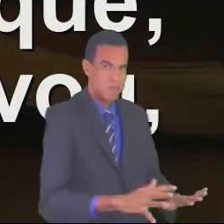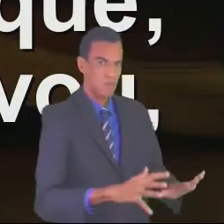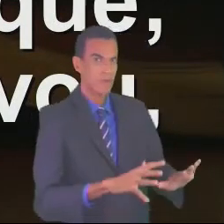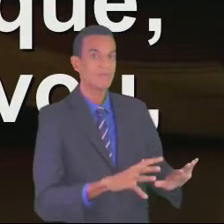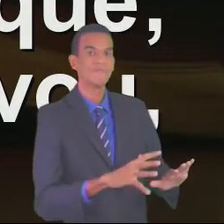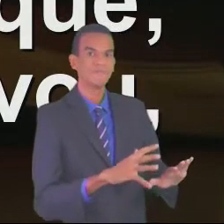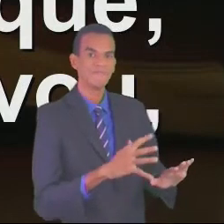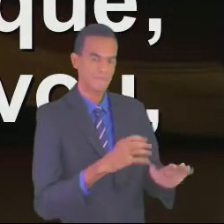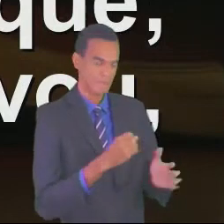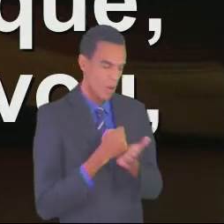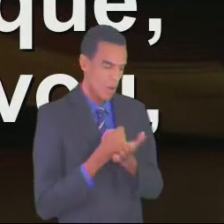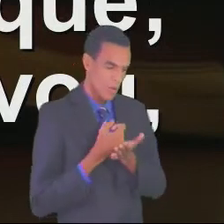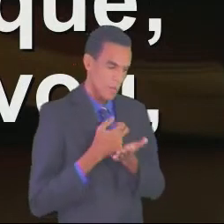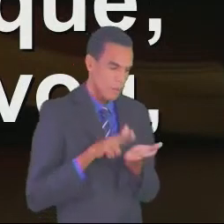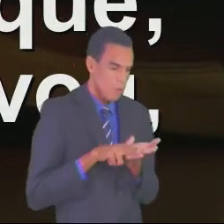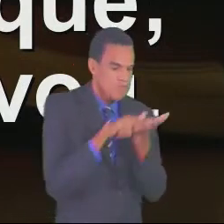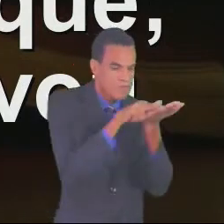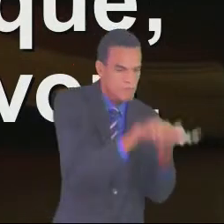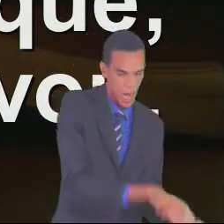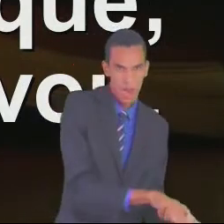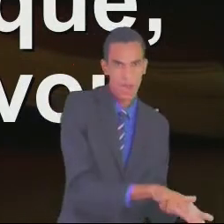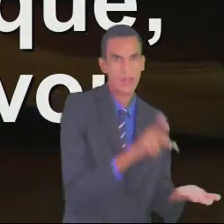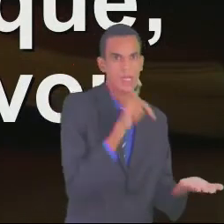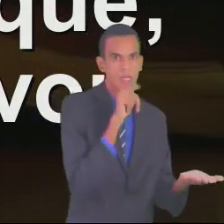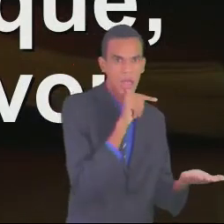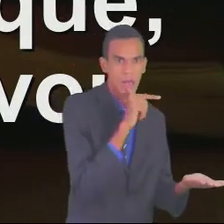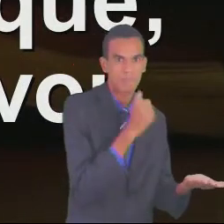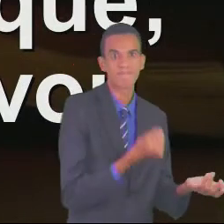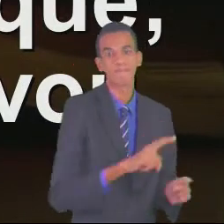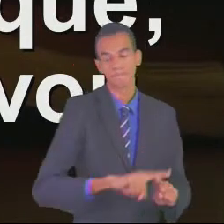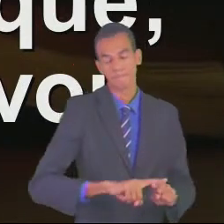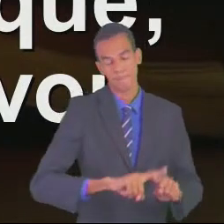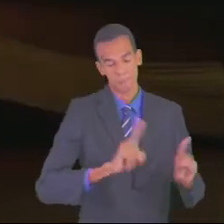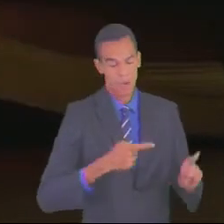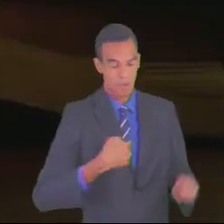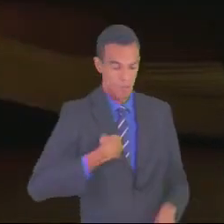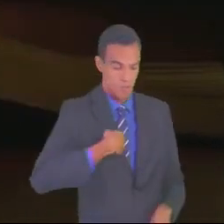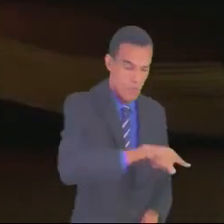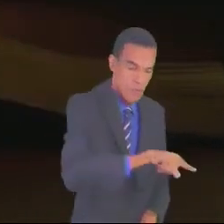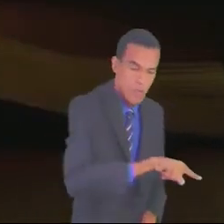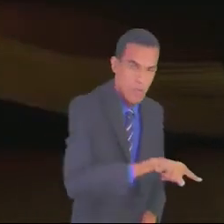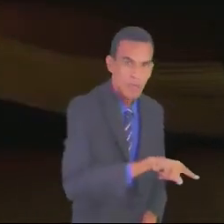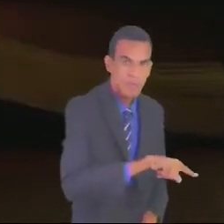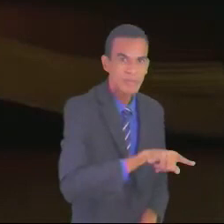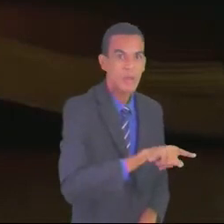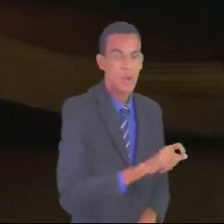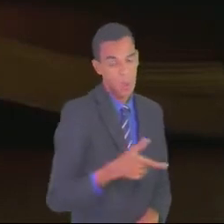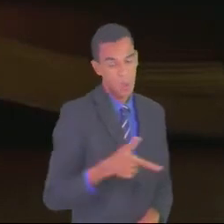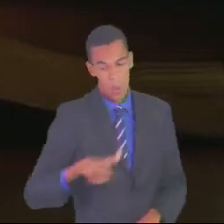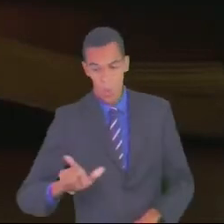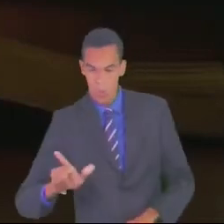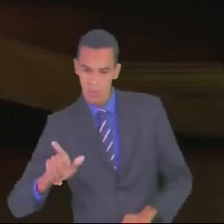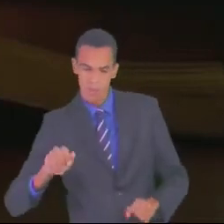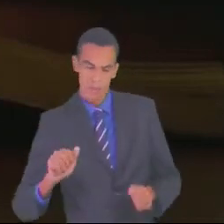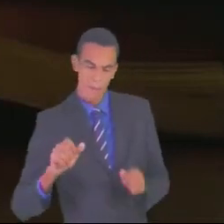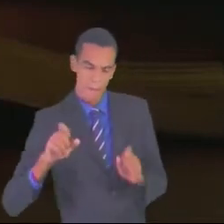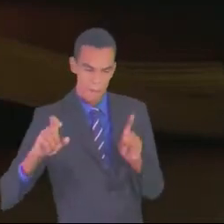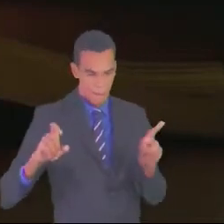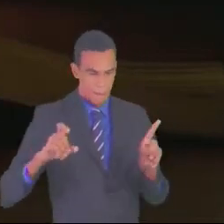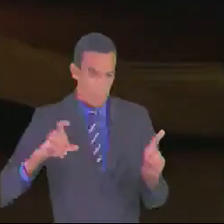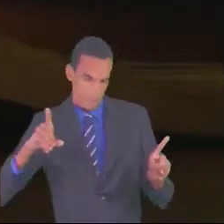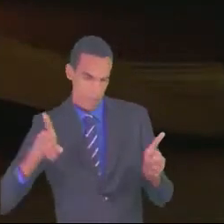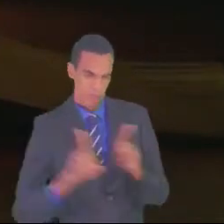agitada, me ponha no tanque. Mas enquanto eu vou, desce outro antes de